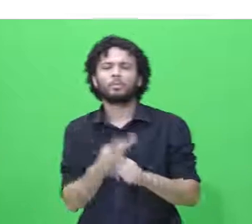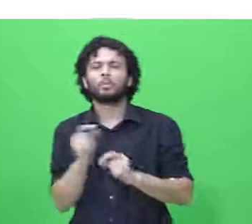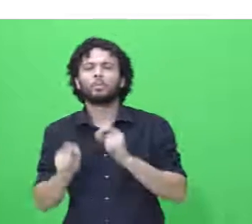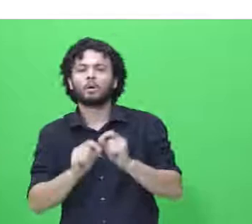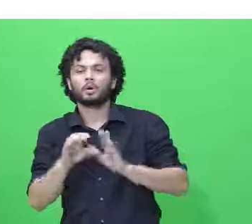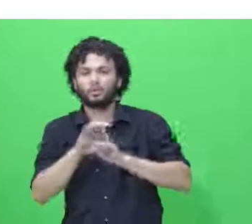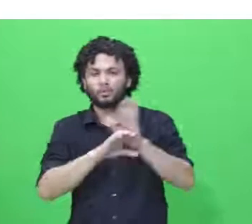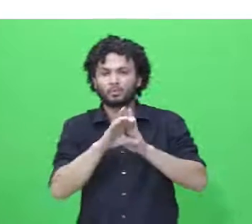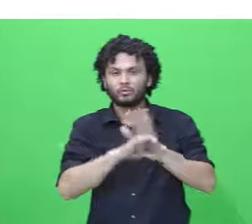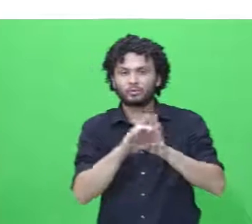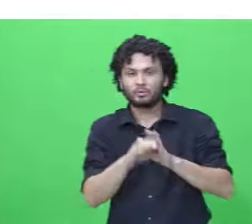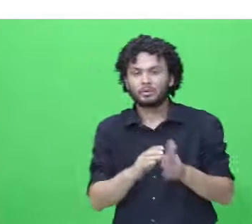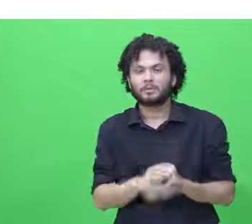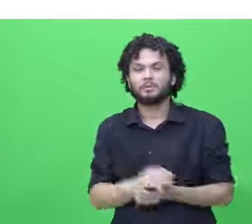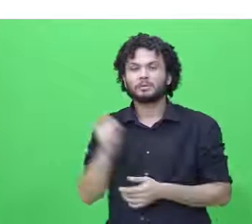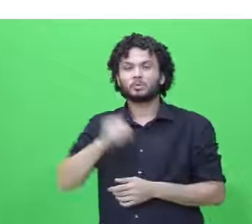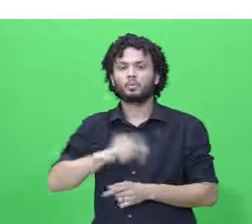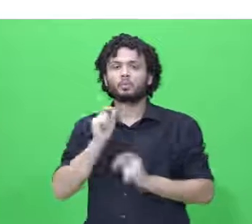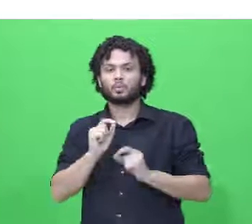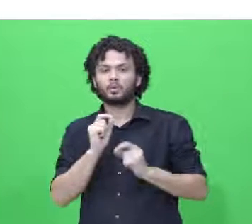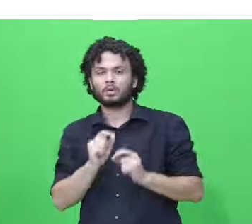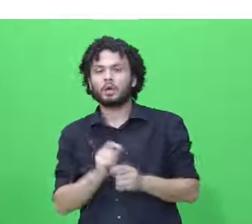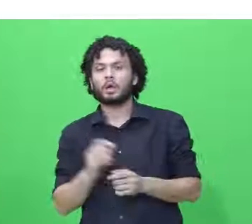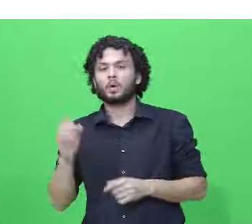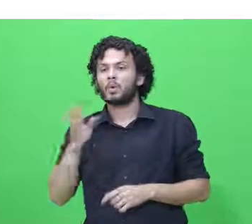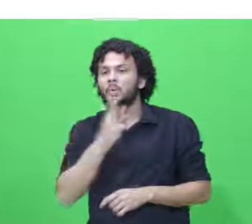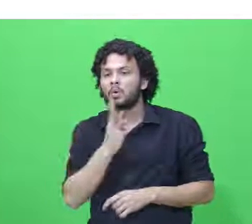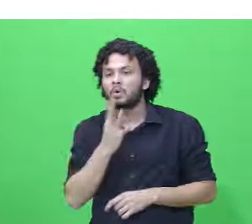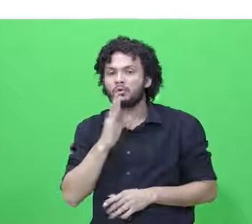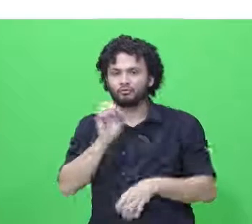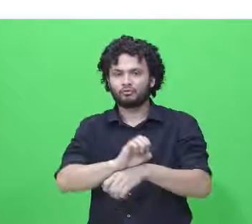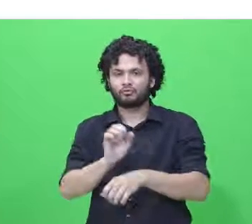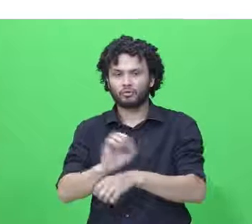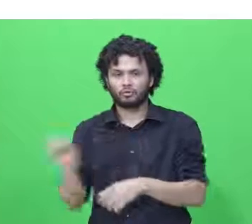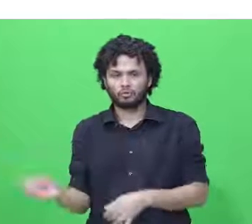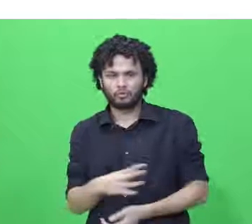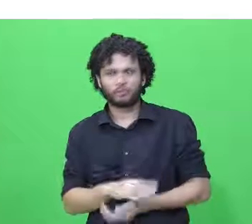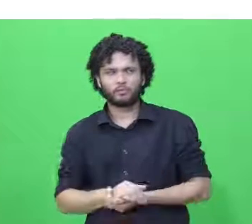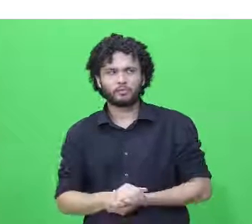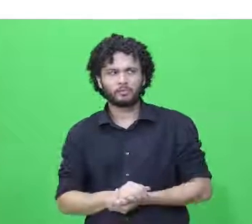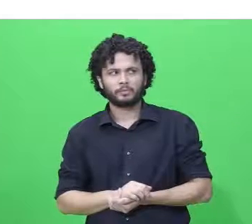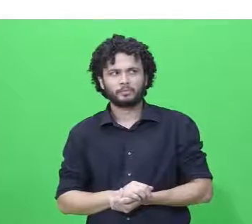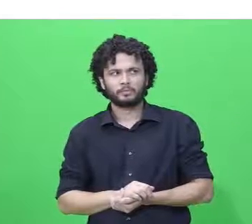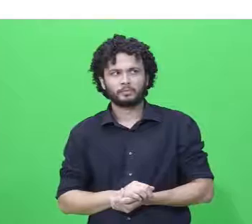autoritária, implantando assim uma ditadura conhecida como Estado Novo.